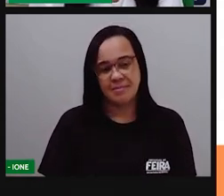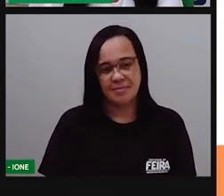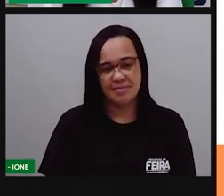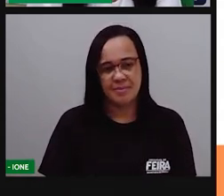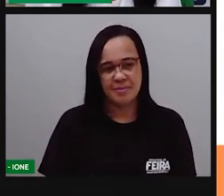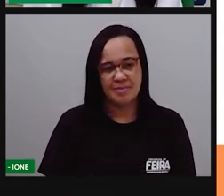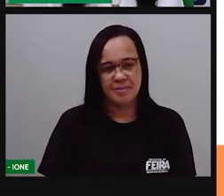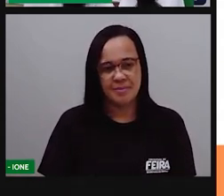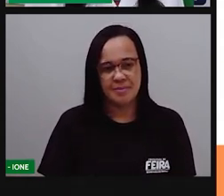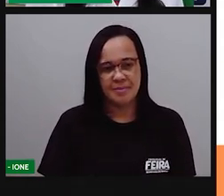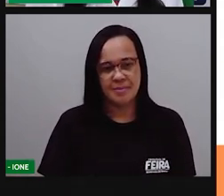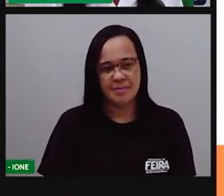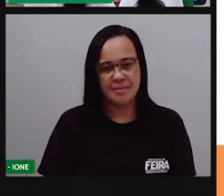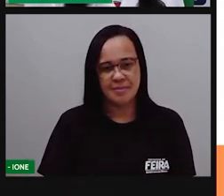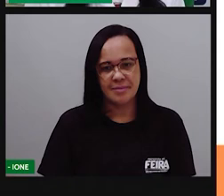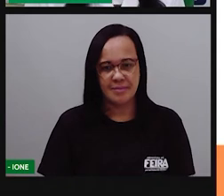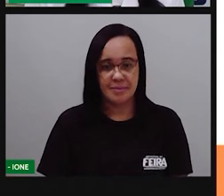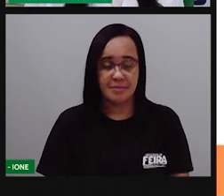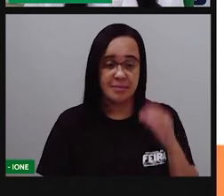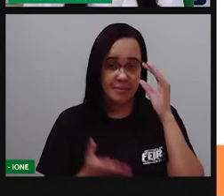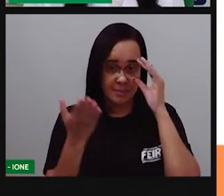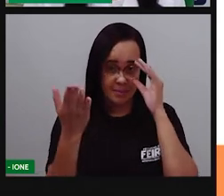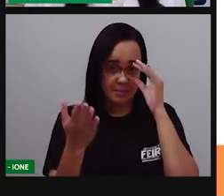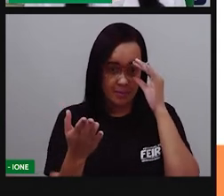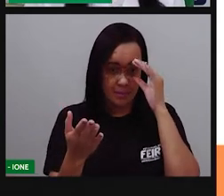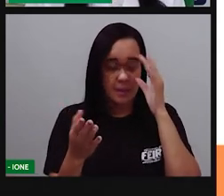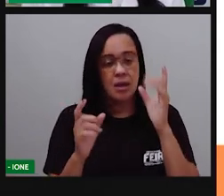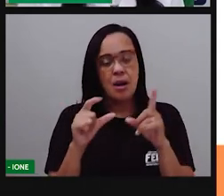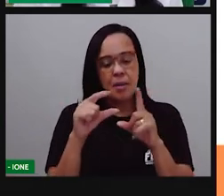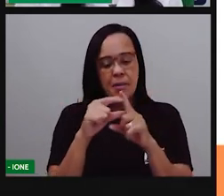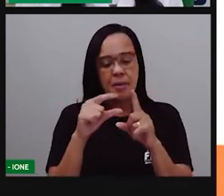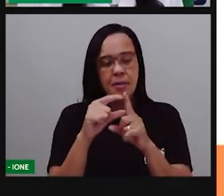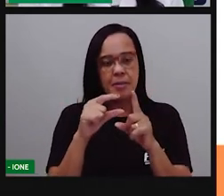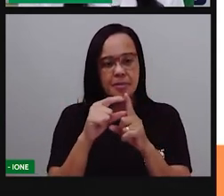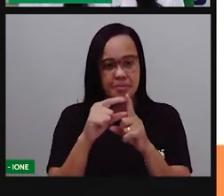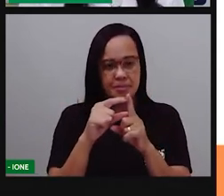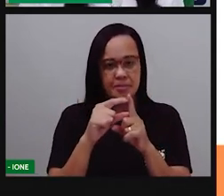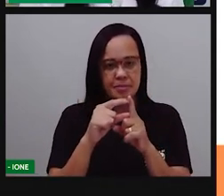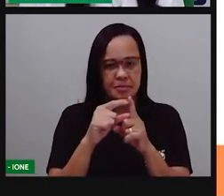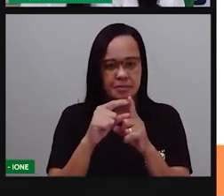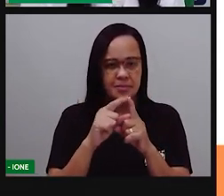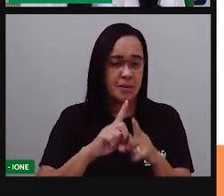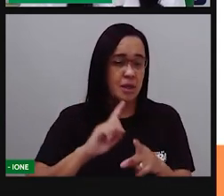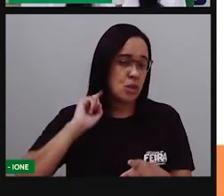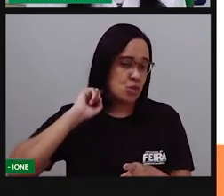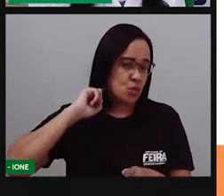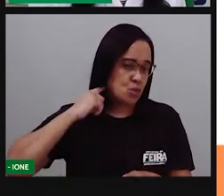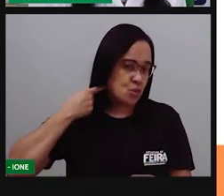em São Roque águia a palavra suja